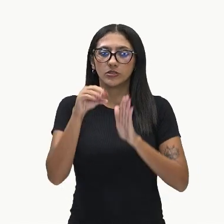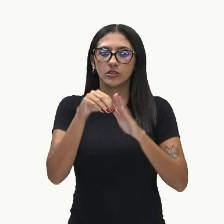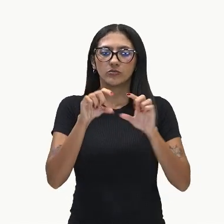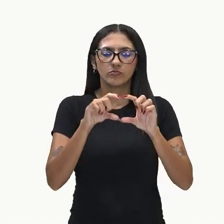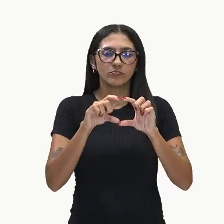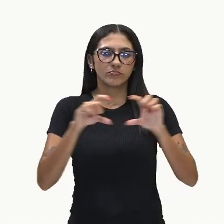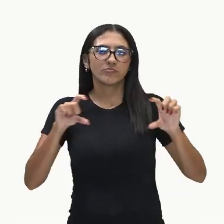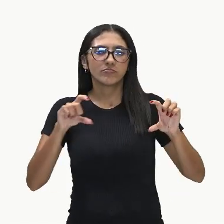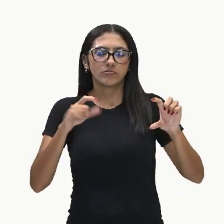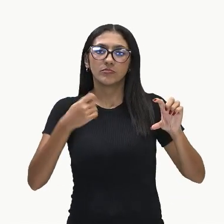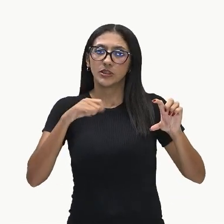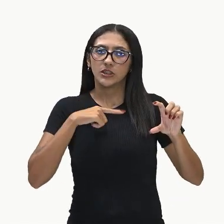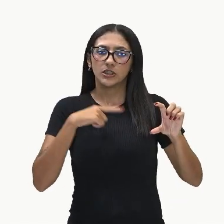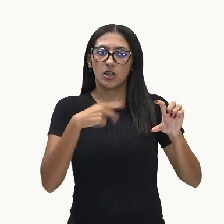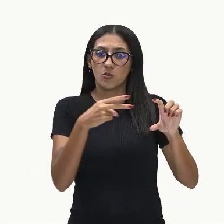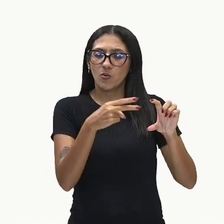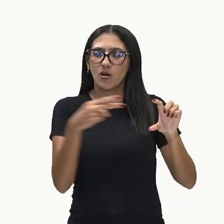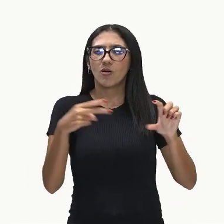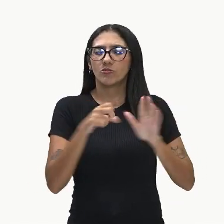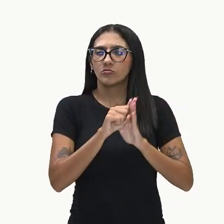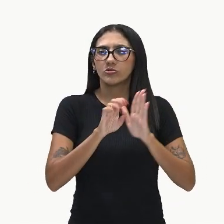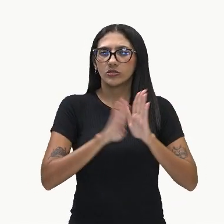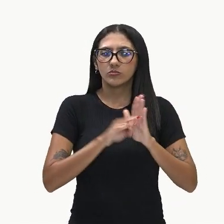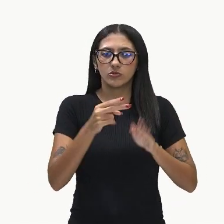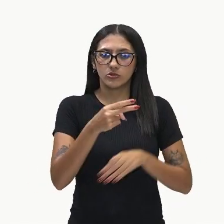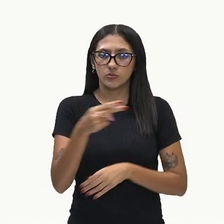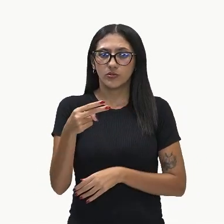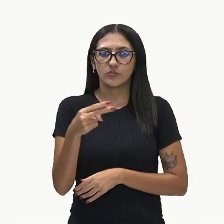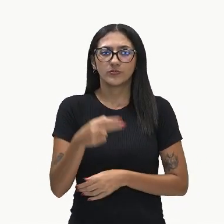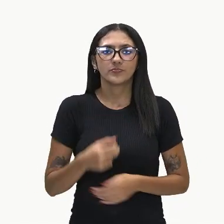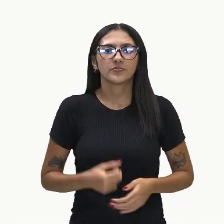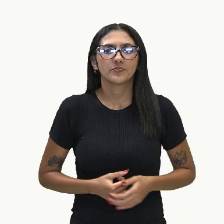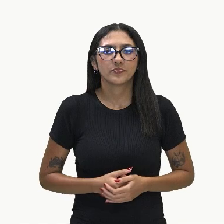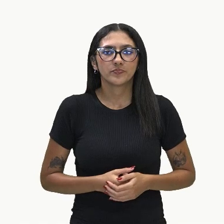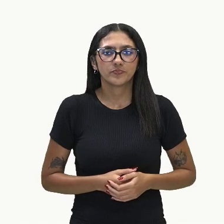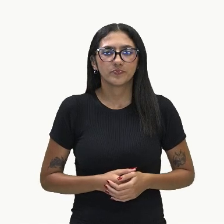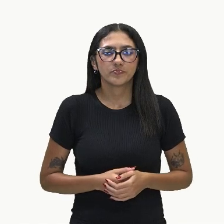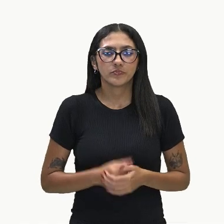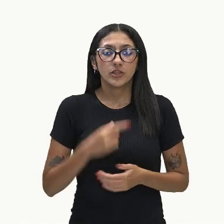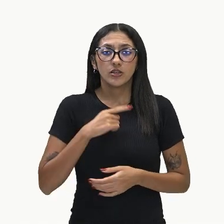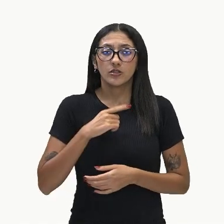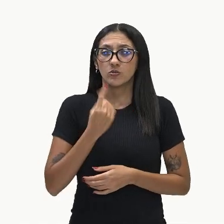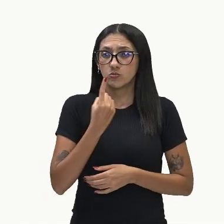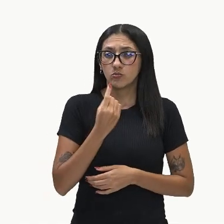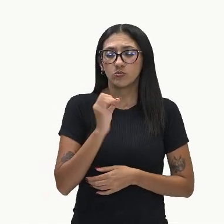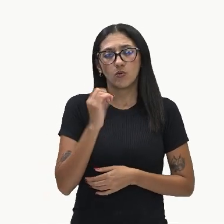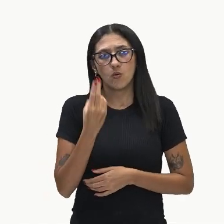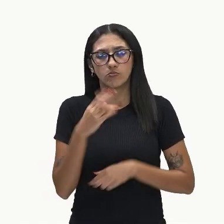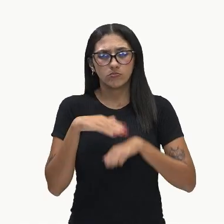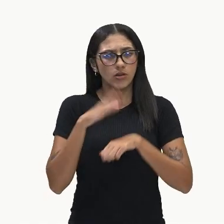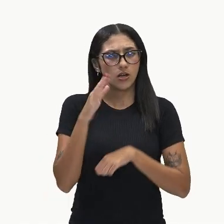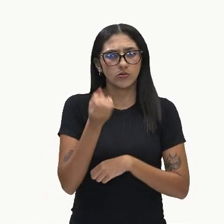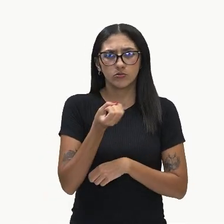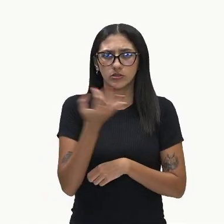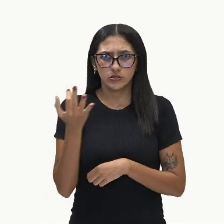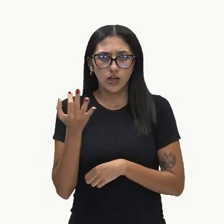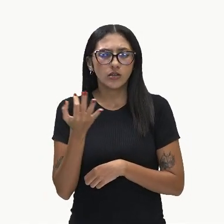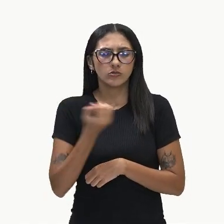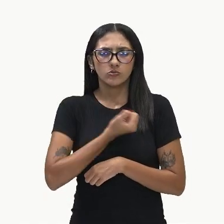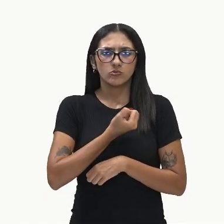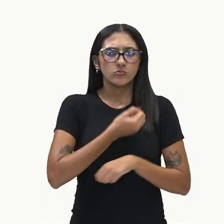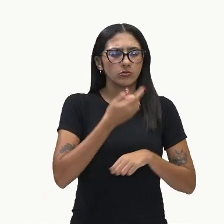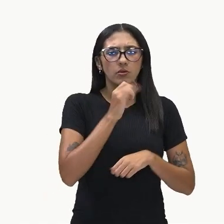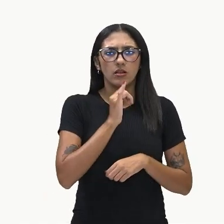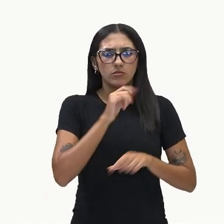seja, tem que ter o sinal de igual, na qual haja um ou mais símbolos que representem números